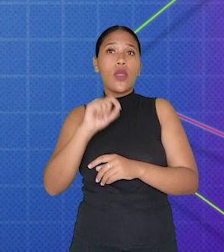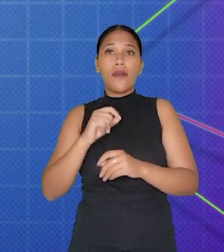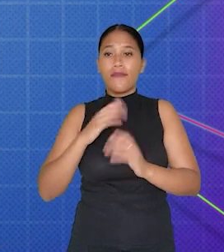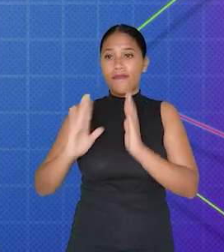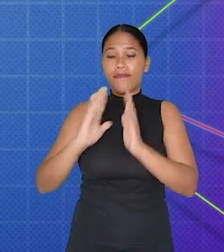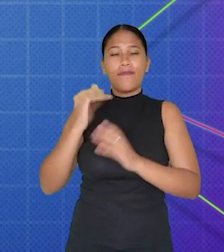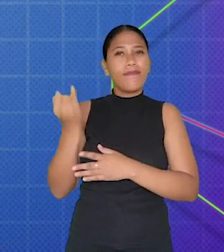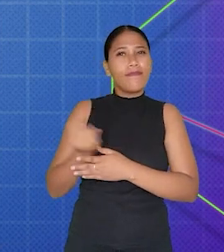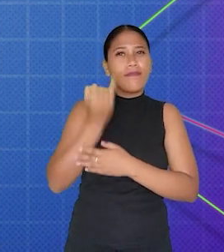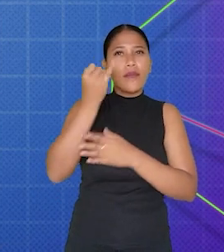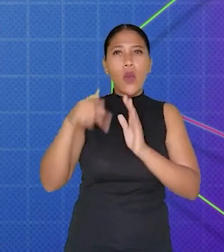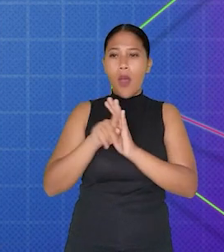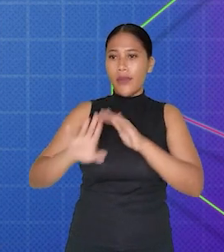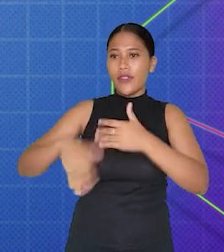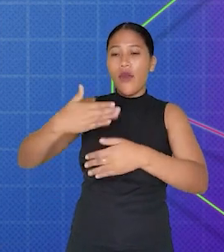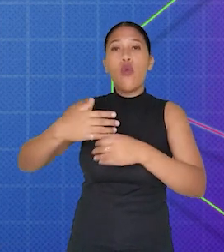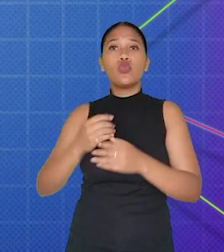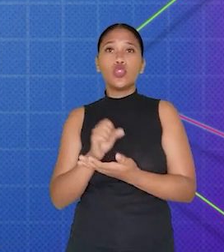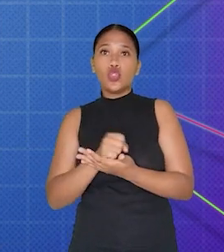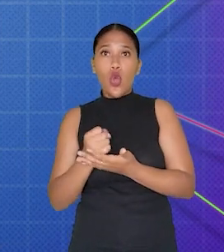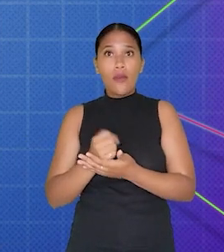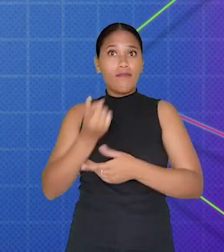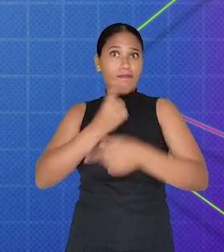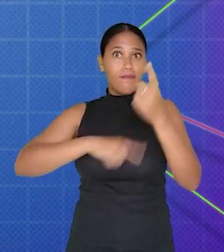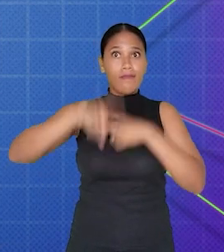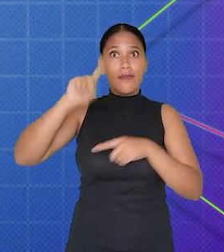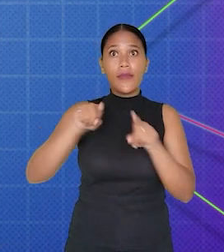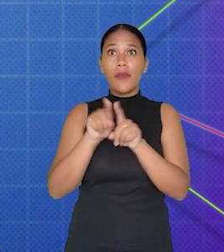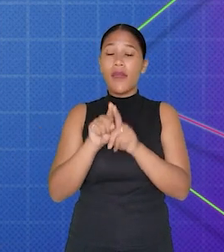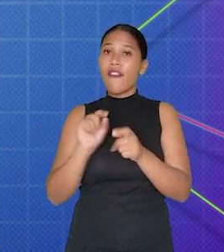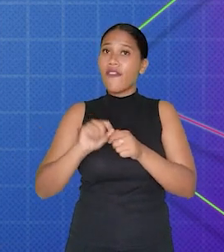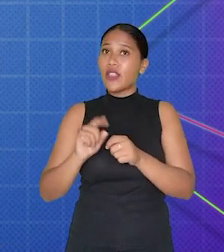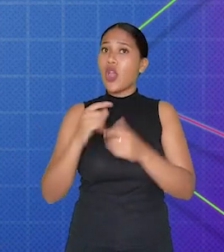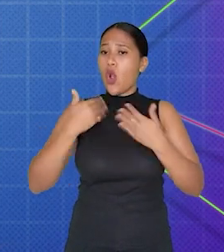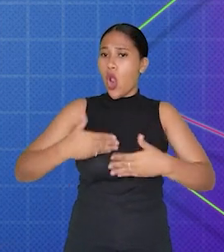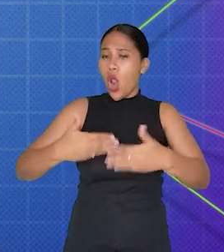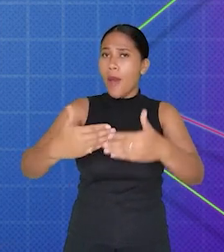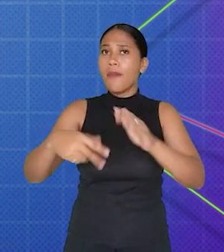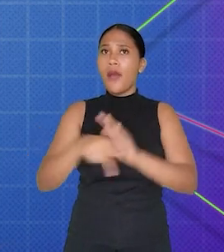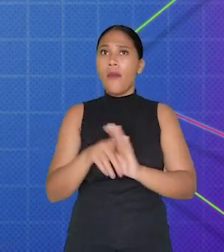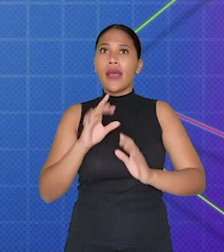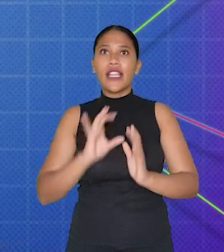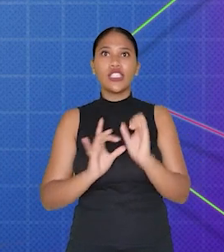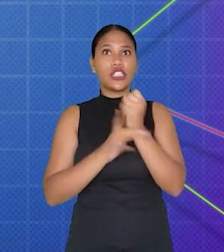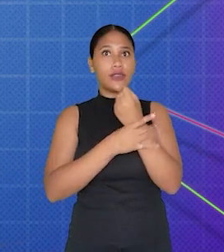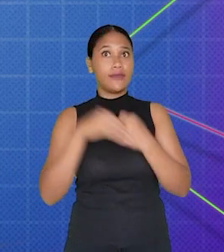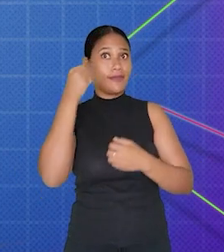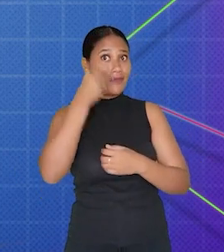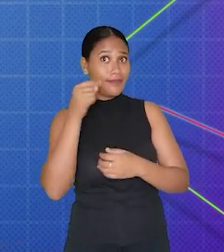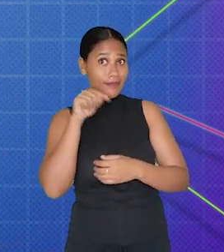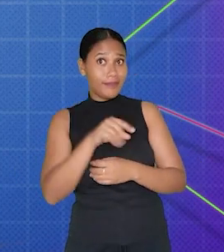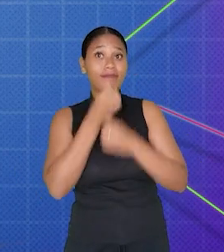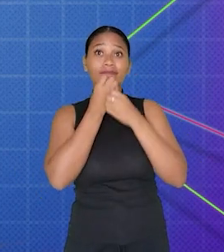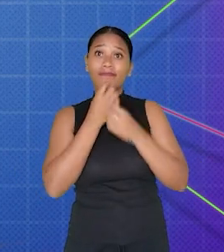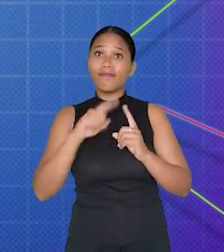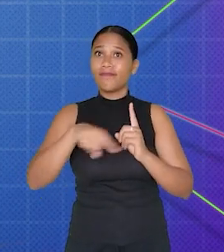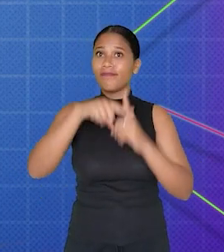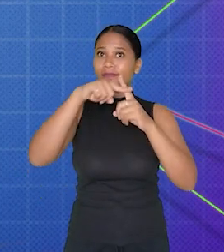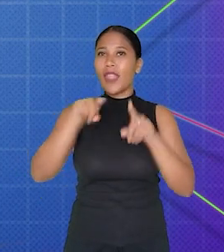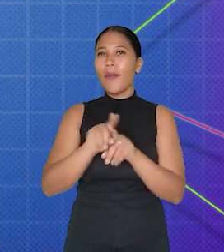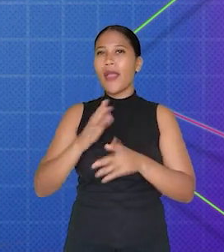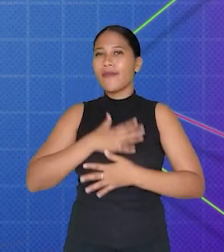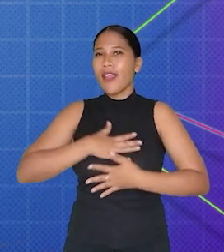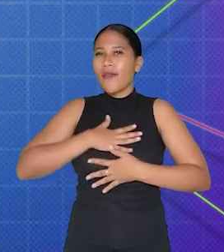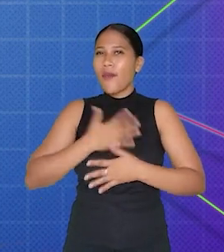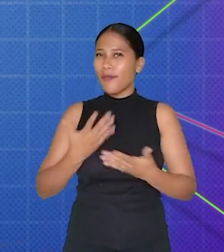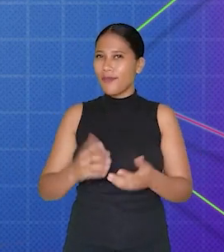dos elementos do jogo são uma etapa fundamental no desenvolvimento de um jogo bem-sucedido e devem ser realizados regularmente para garantir a experiência do jogo e que ela